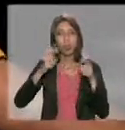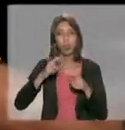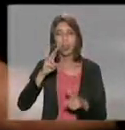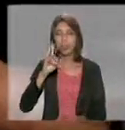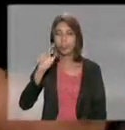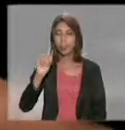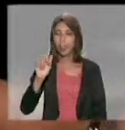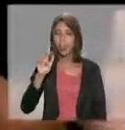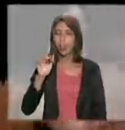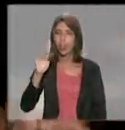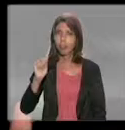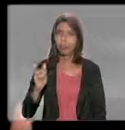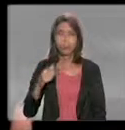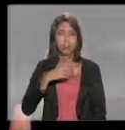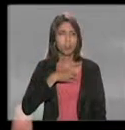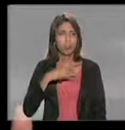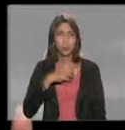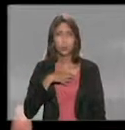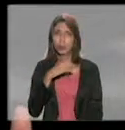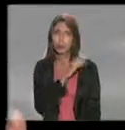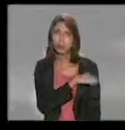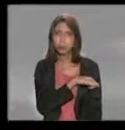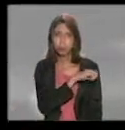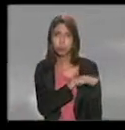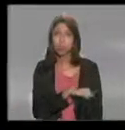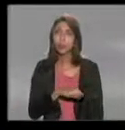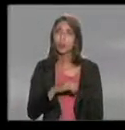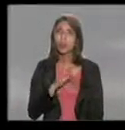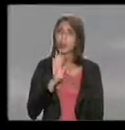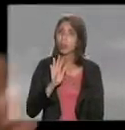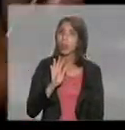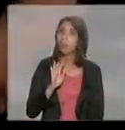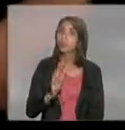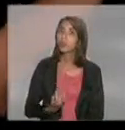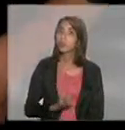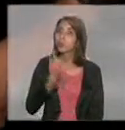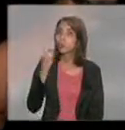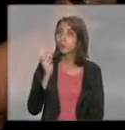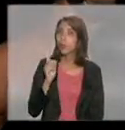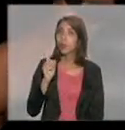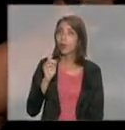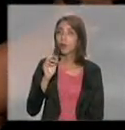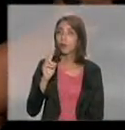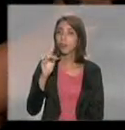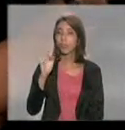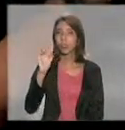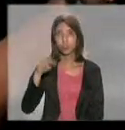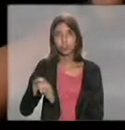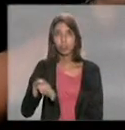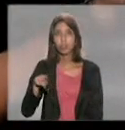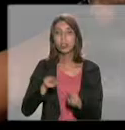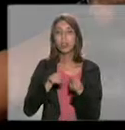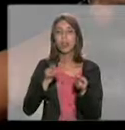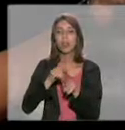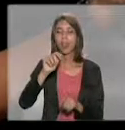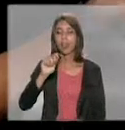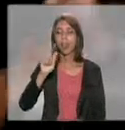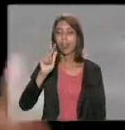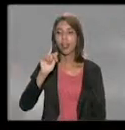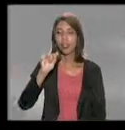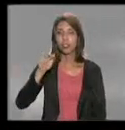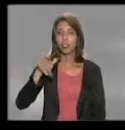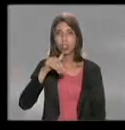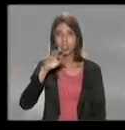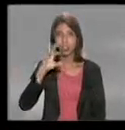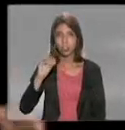Ouro Preto, Salvador, no próprio no Rio de Janeiro, com exceção de Mestre Valentim e o Aleijadinho,